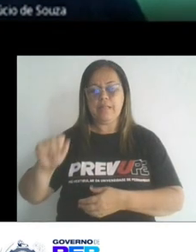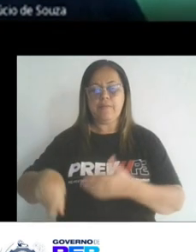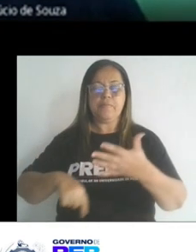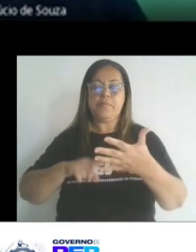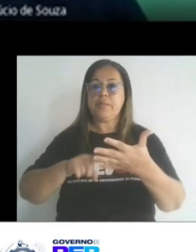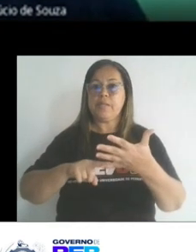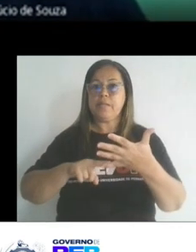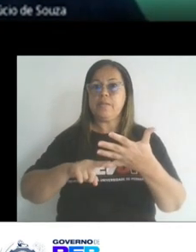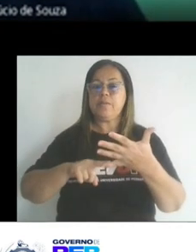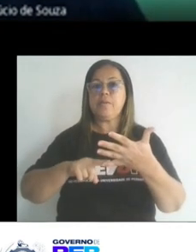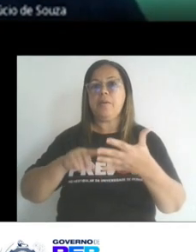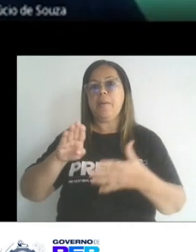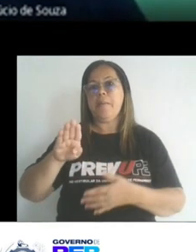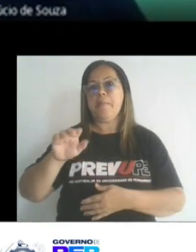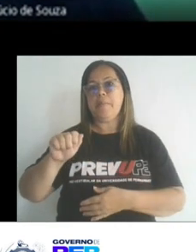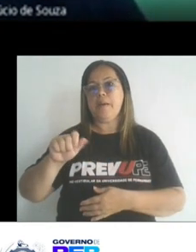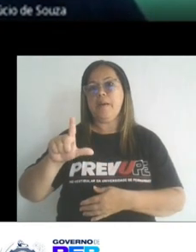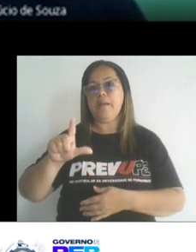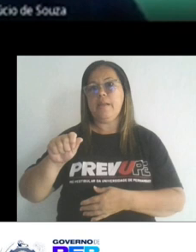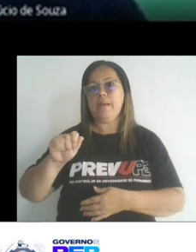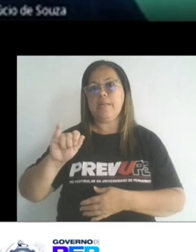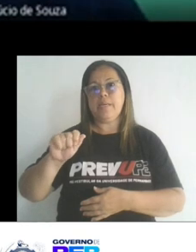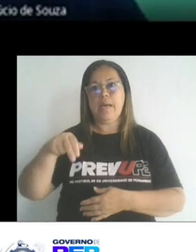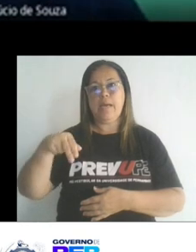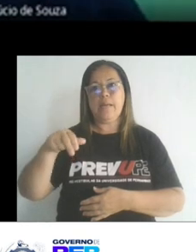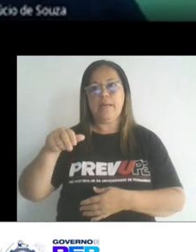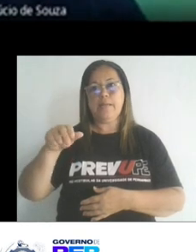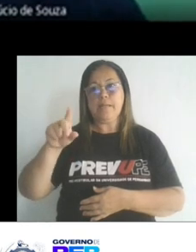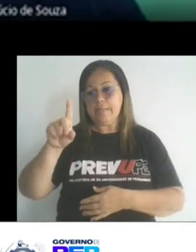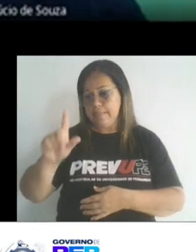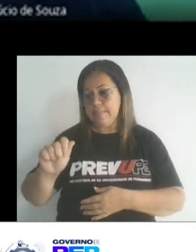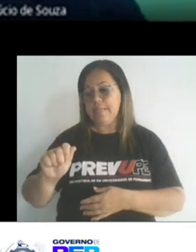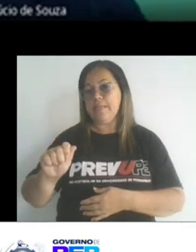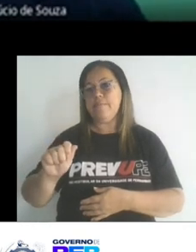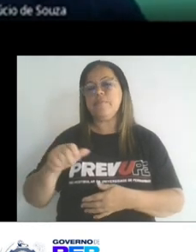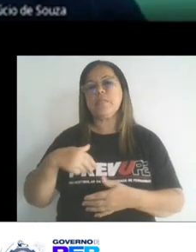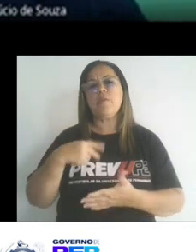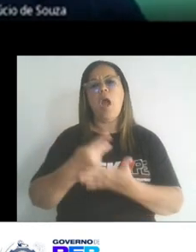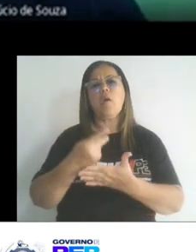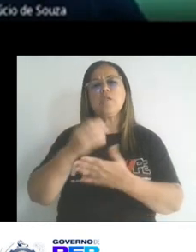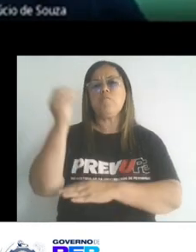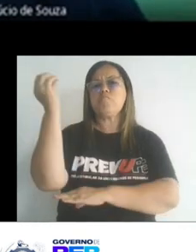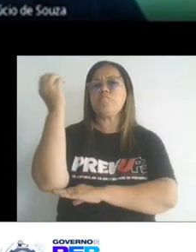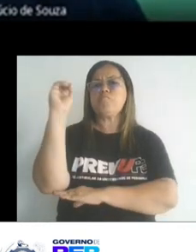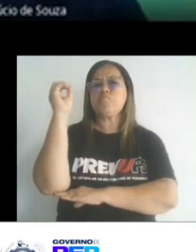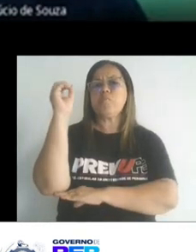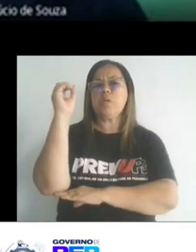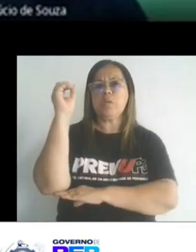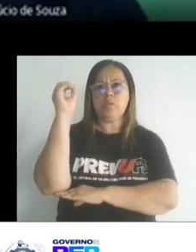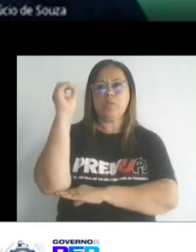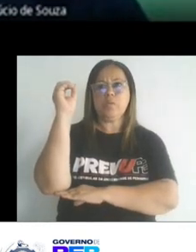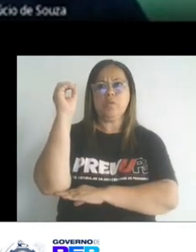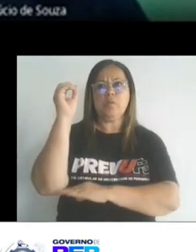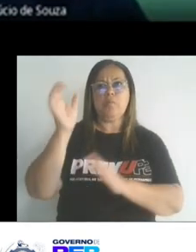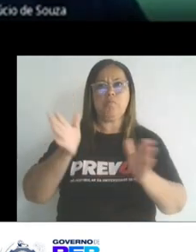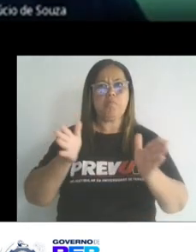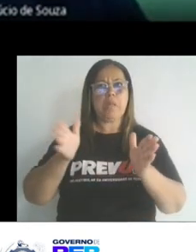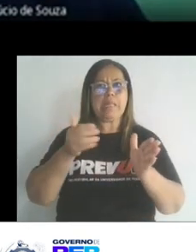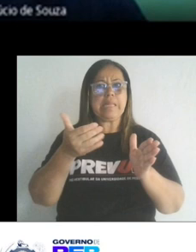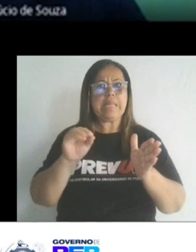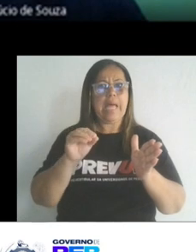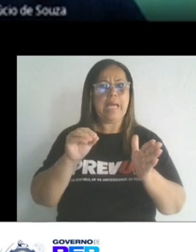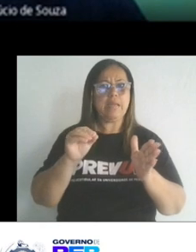ocorreu no Rio Grande do Sul e foi a mais longa revolta da história do Brasil durou dez anos de